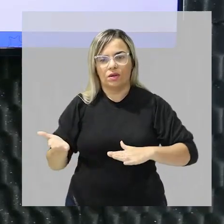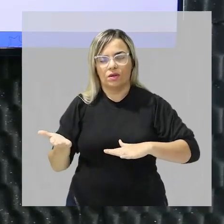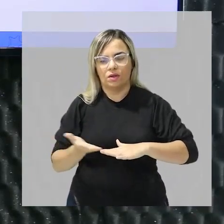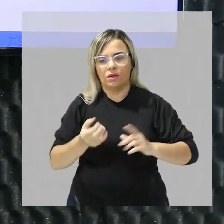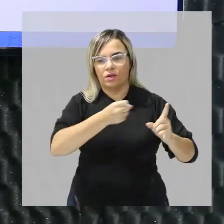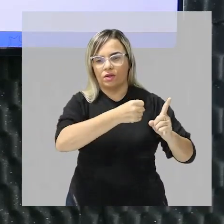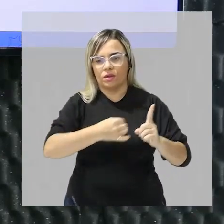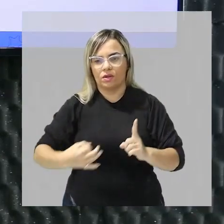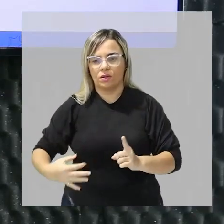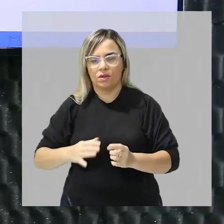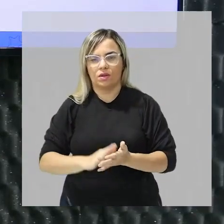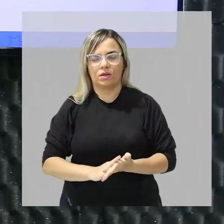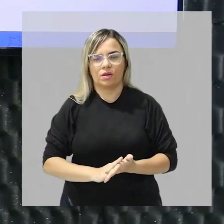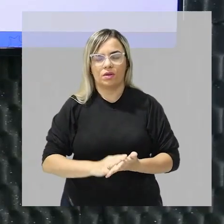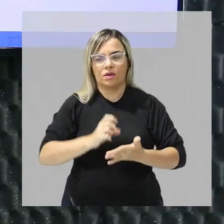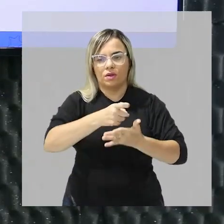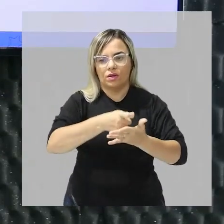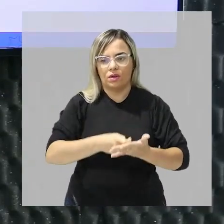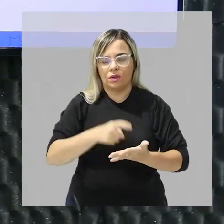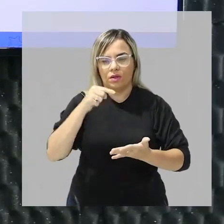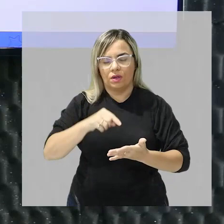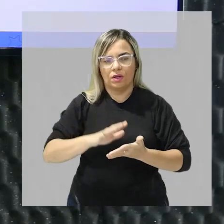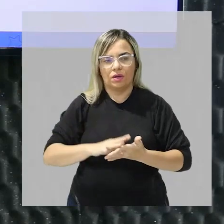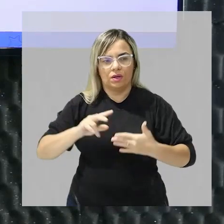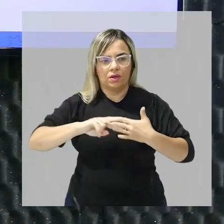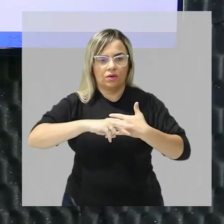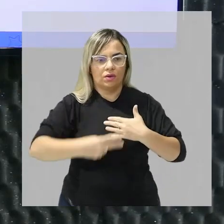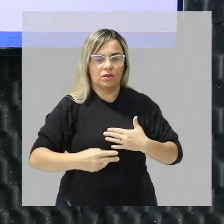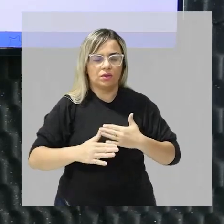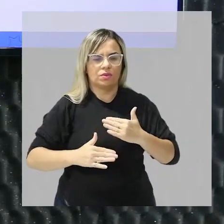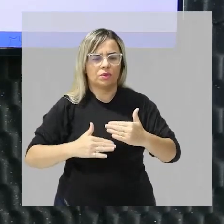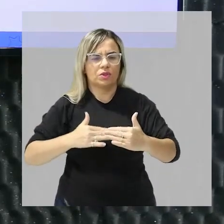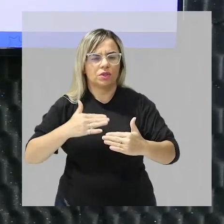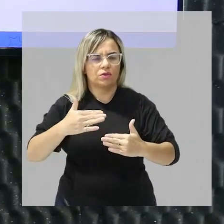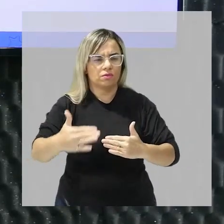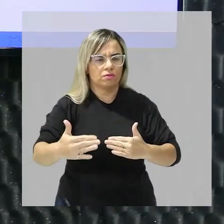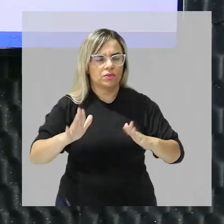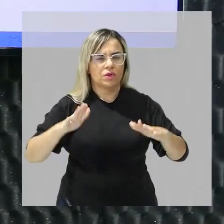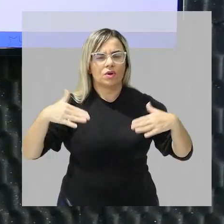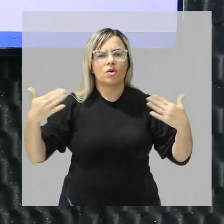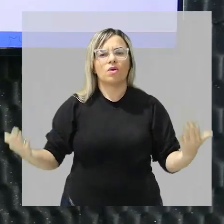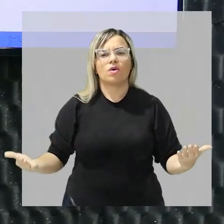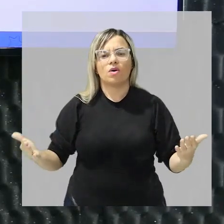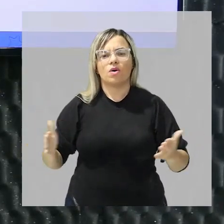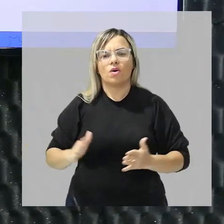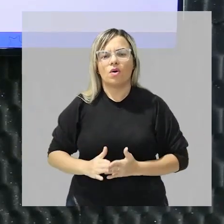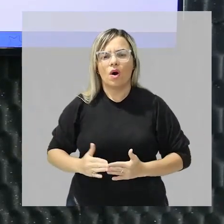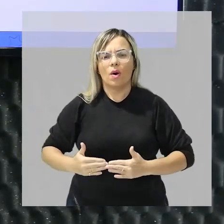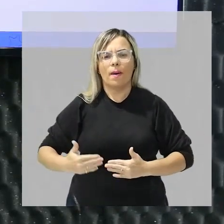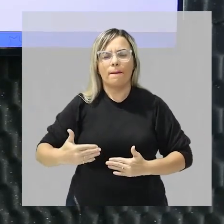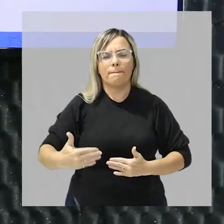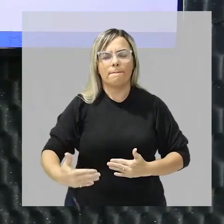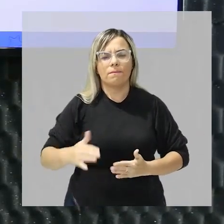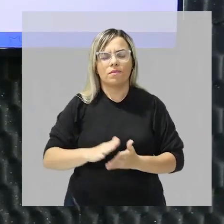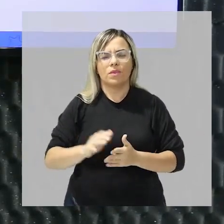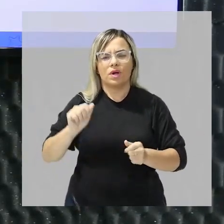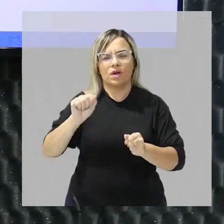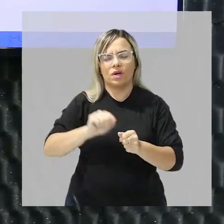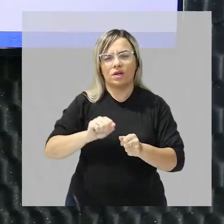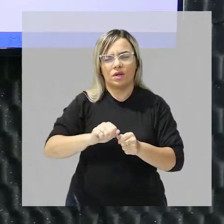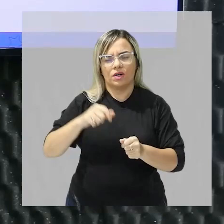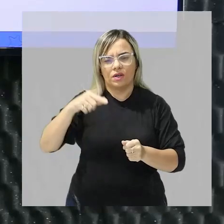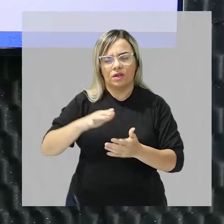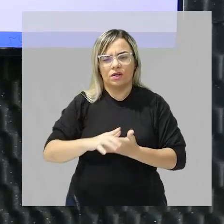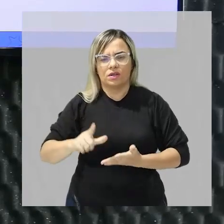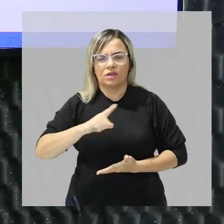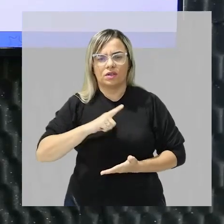contemporâneo, descrita no texto, é resultado do processo de... Então, qual que é o processo que faz com que